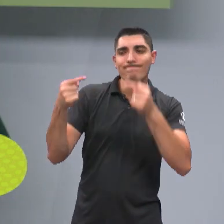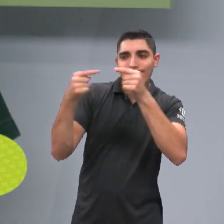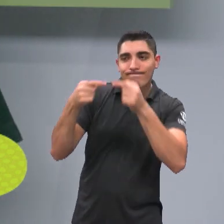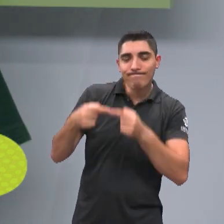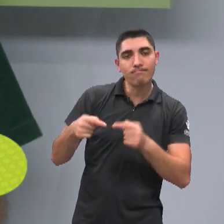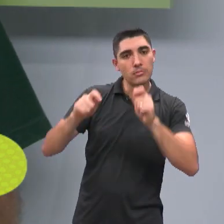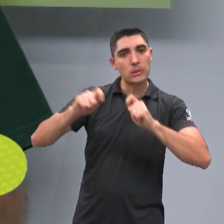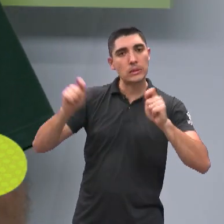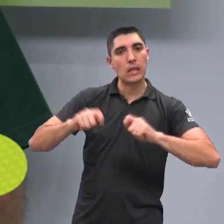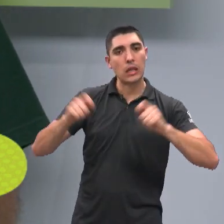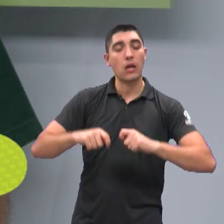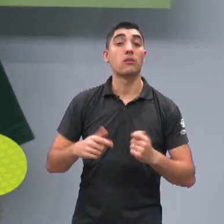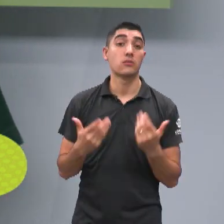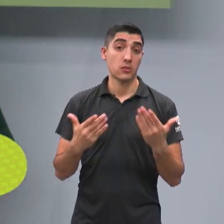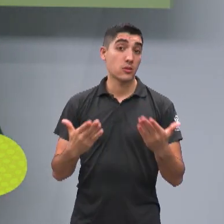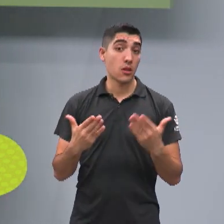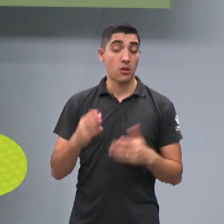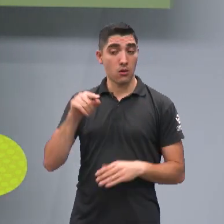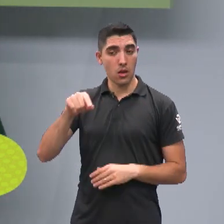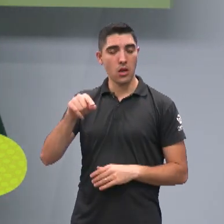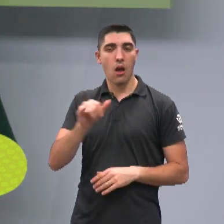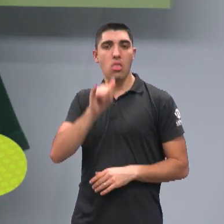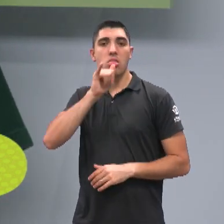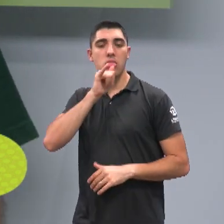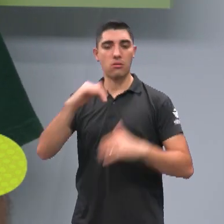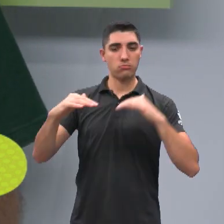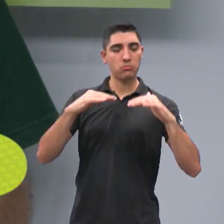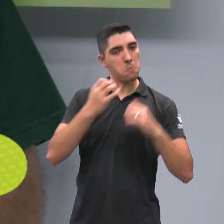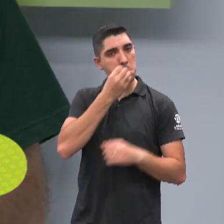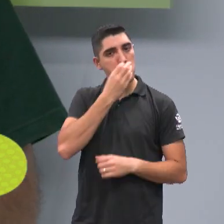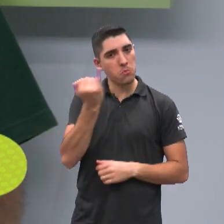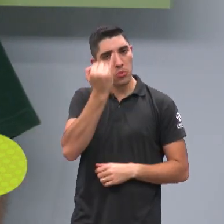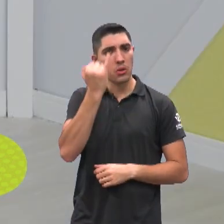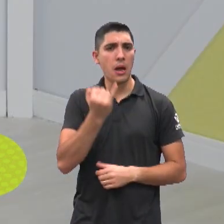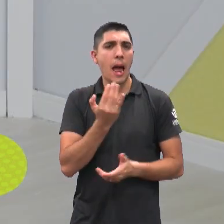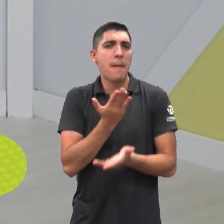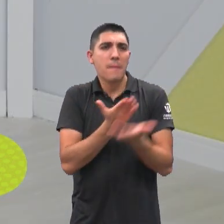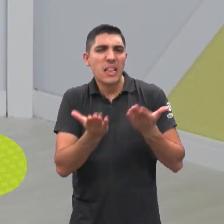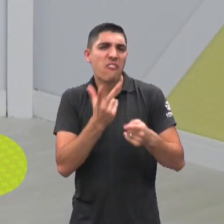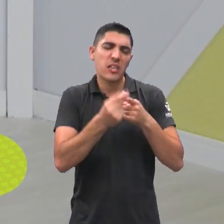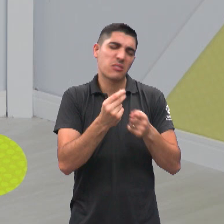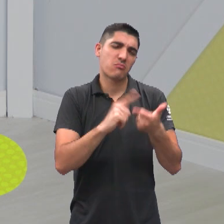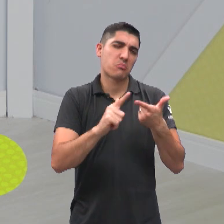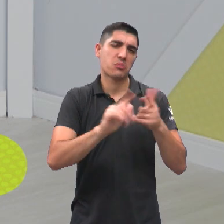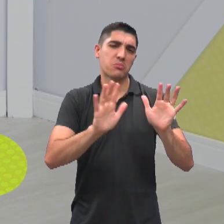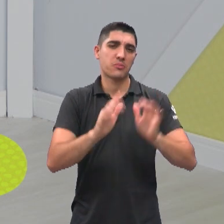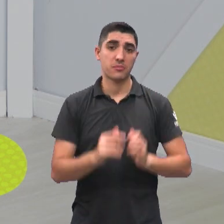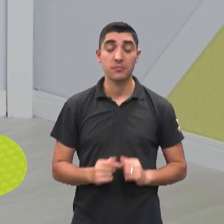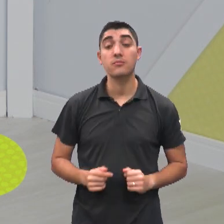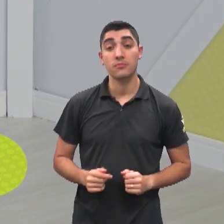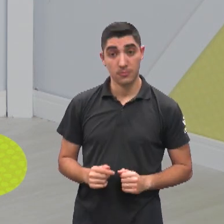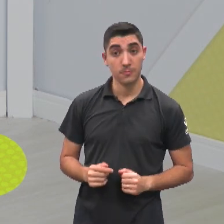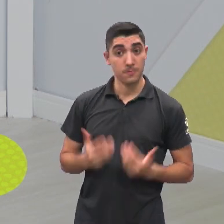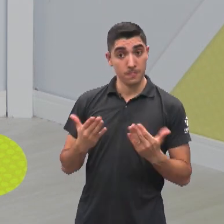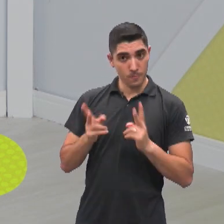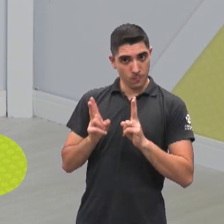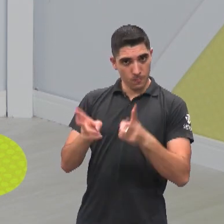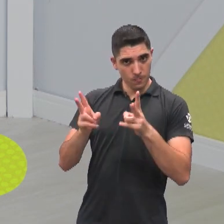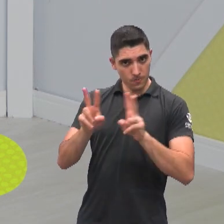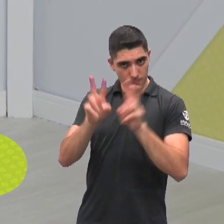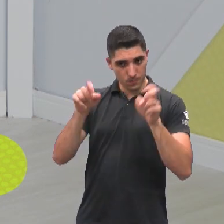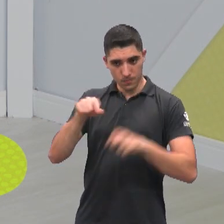Então, esses testes são importantes e o resultado um pouco importa, né? Sem dúvida alguma. Como a gente está no assunto do São José, deixa eu mandar um